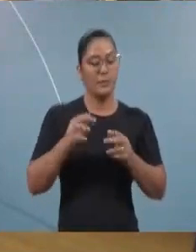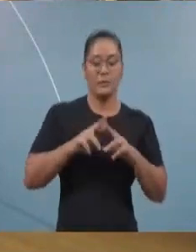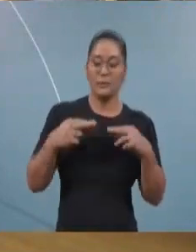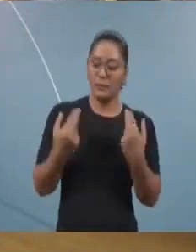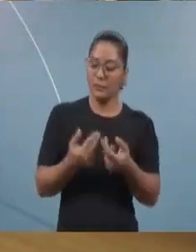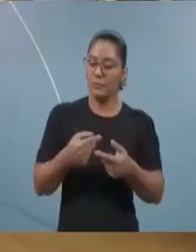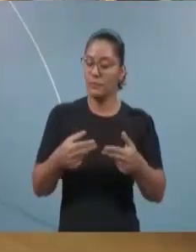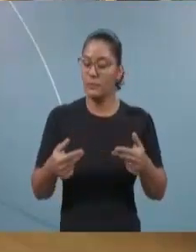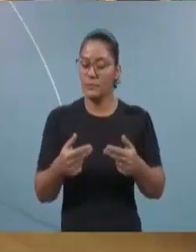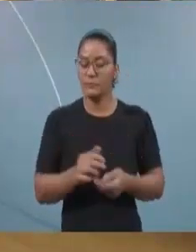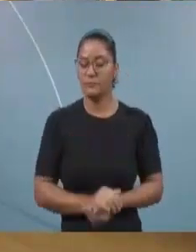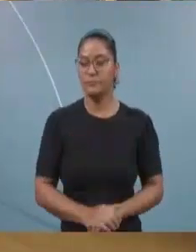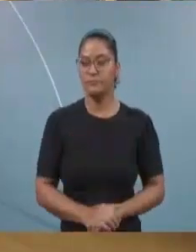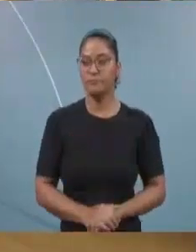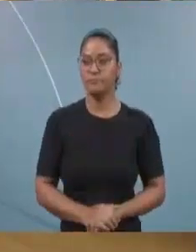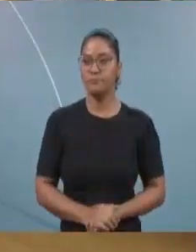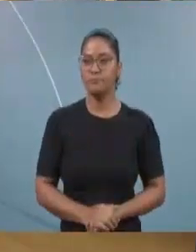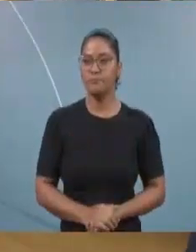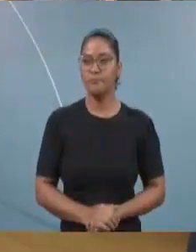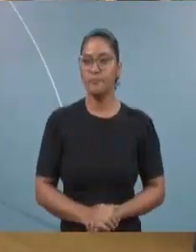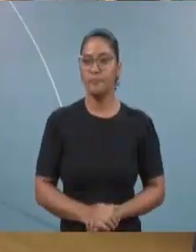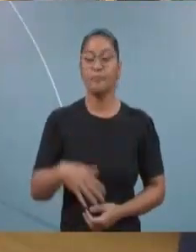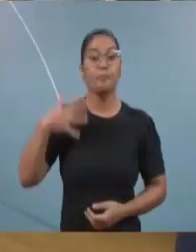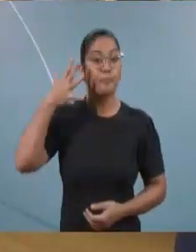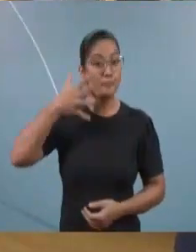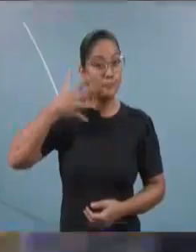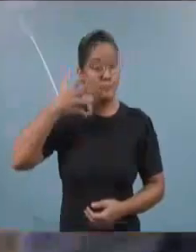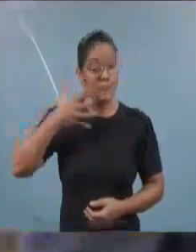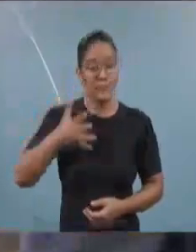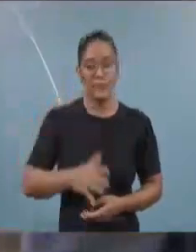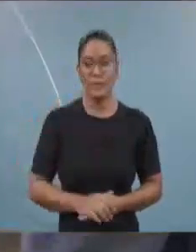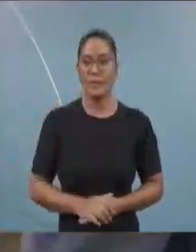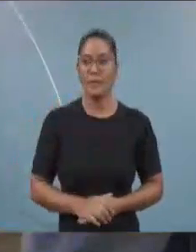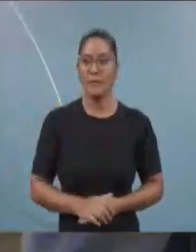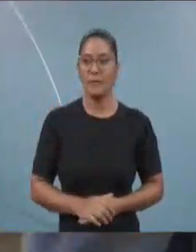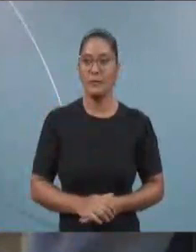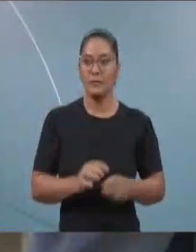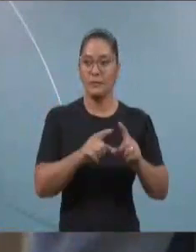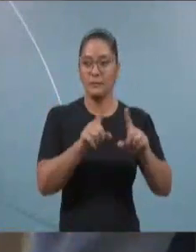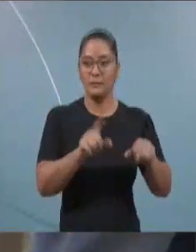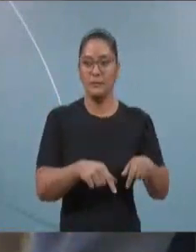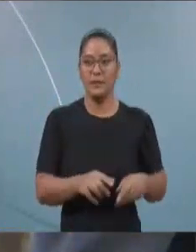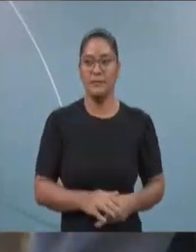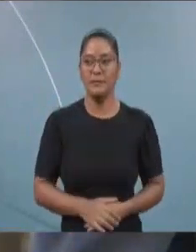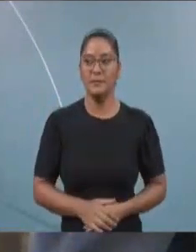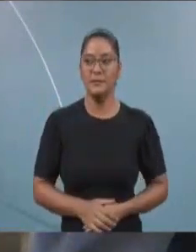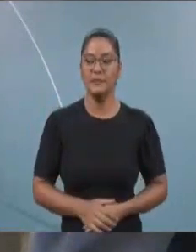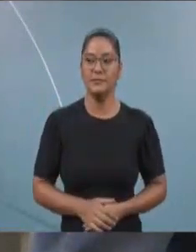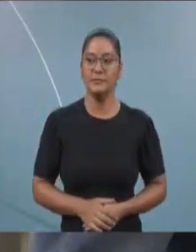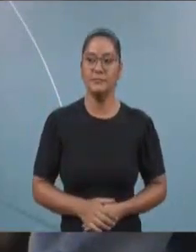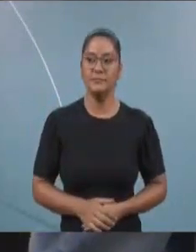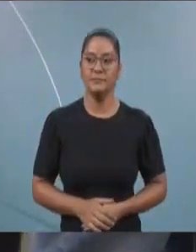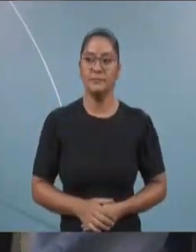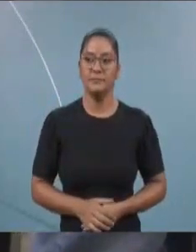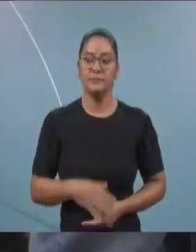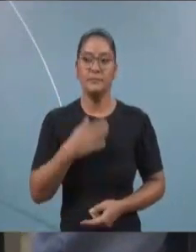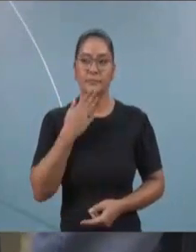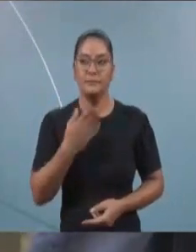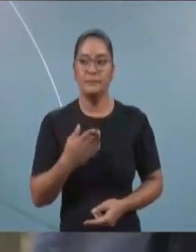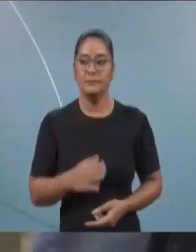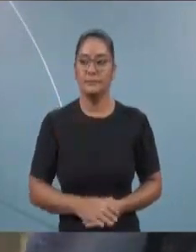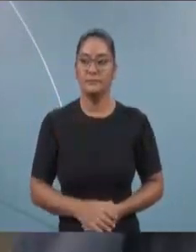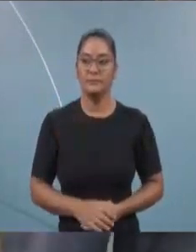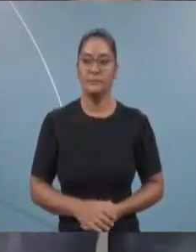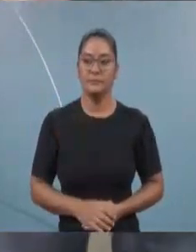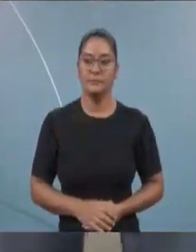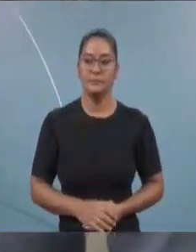sessão senhor presidente aaz os oradores e asos oradores das proposições aí a gente pede aqui se se a